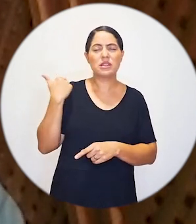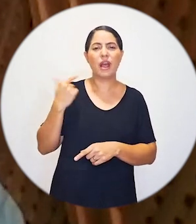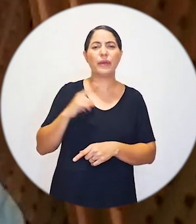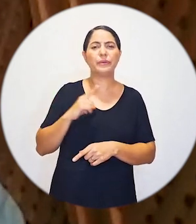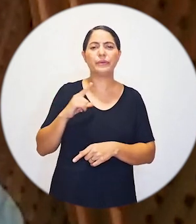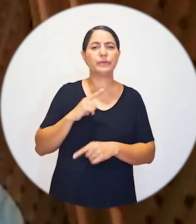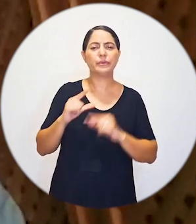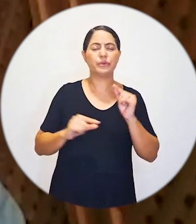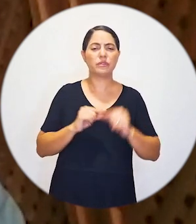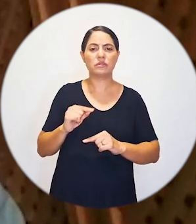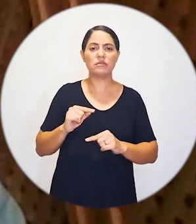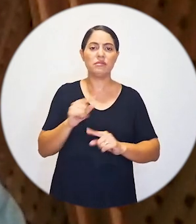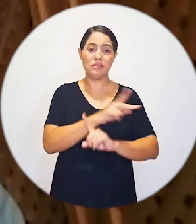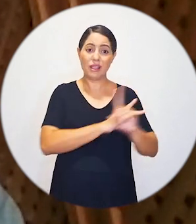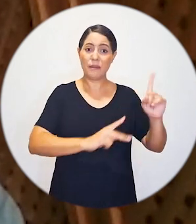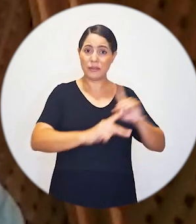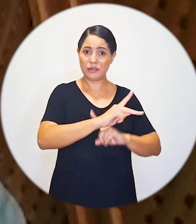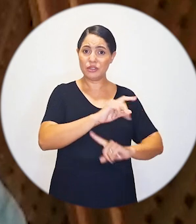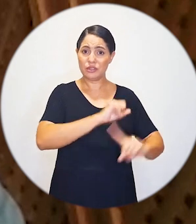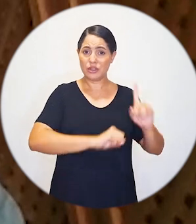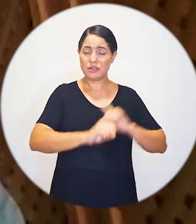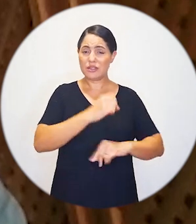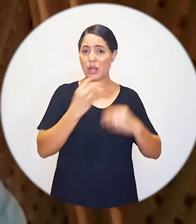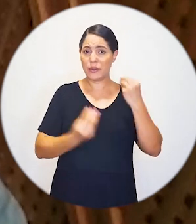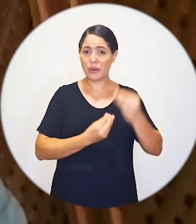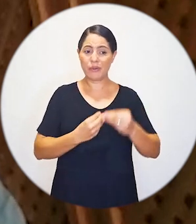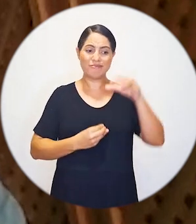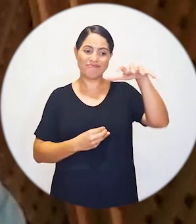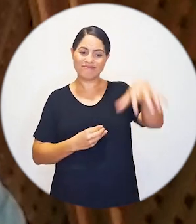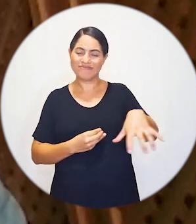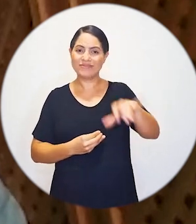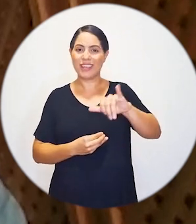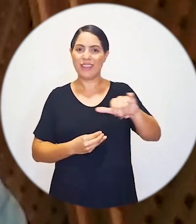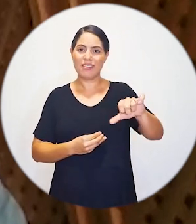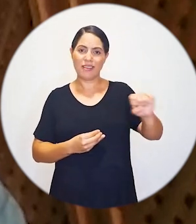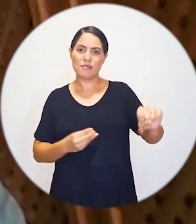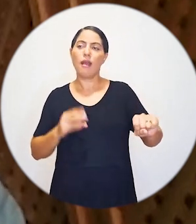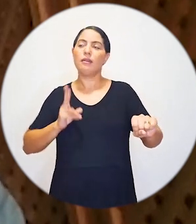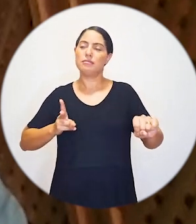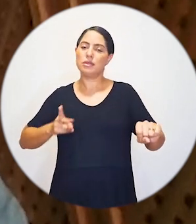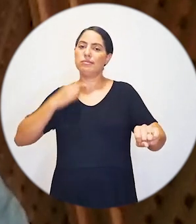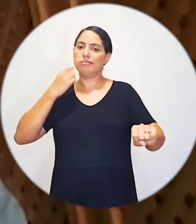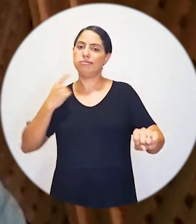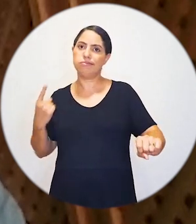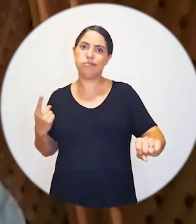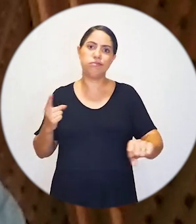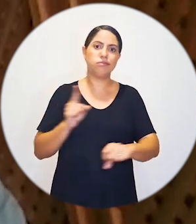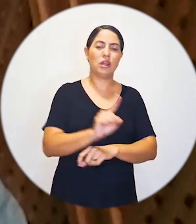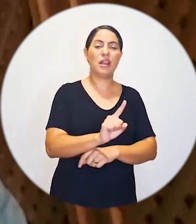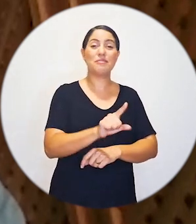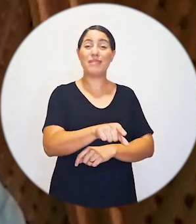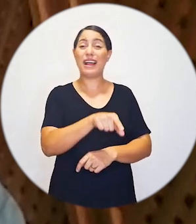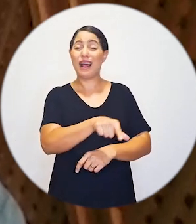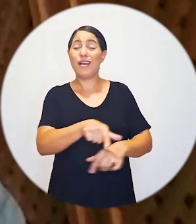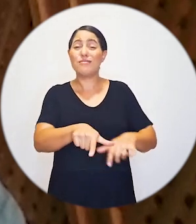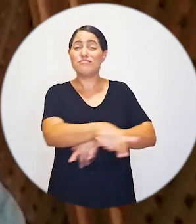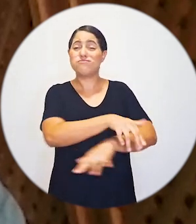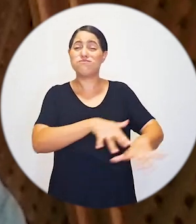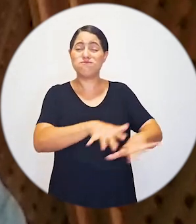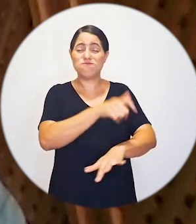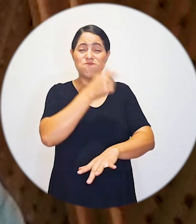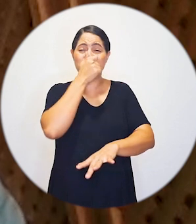única forma do advogado acessar a Previdência era por meio das próprias agências, sempre muito cheias, sempre muito